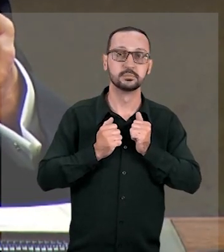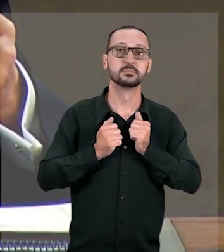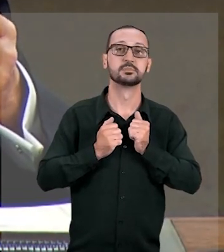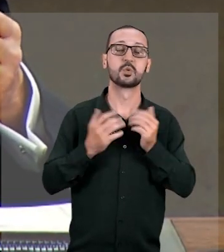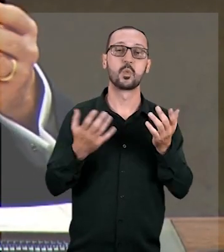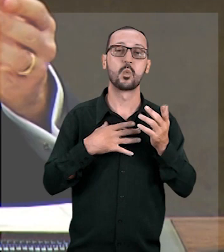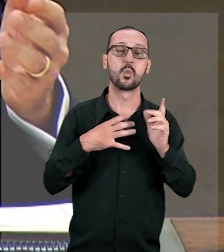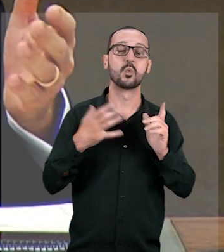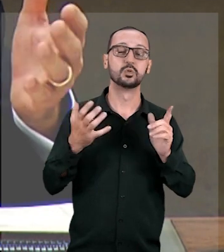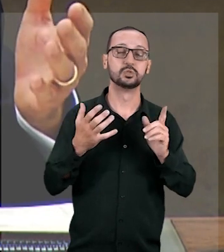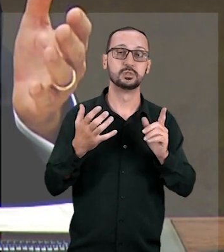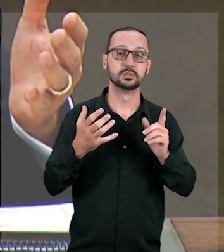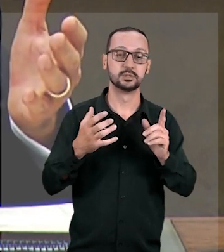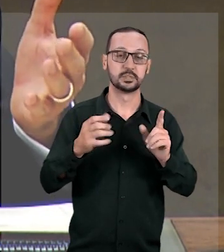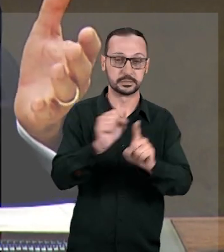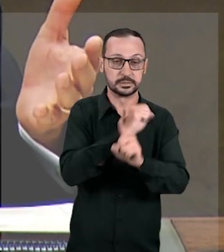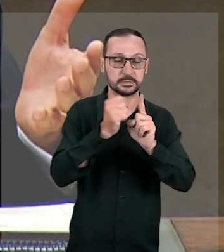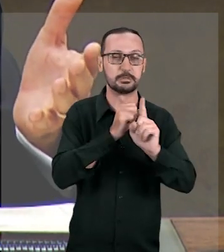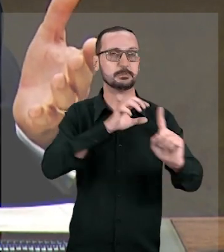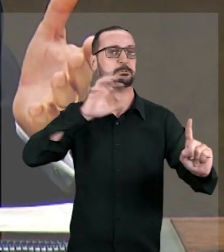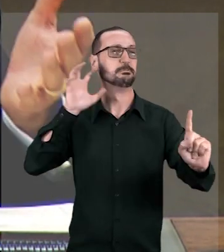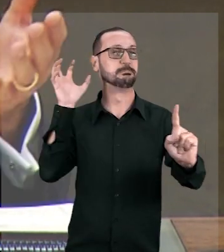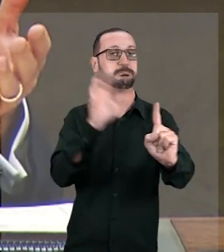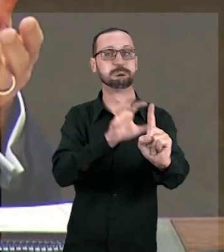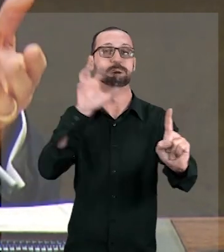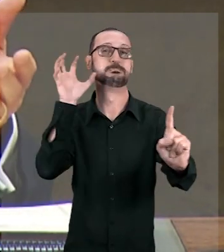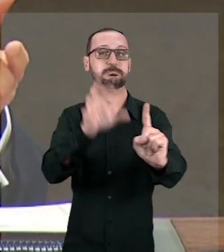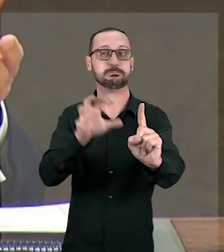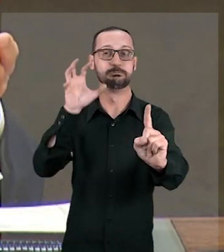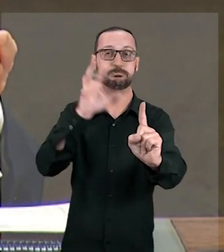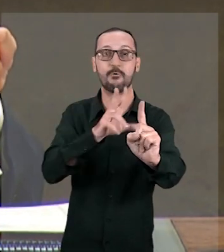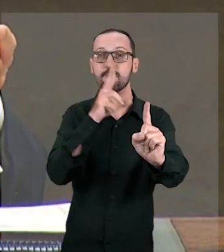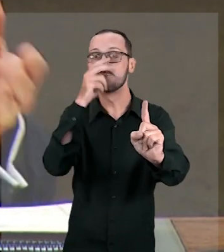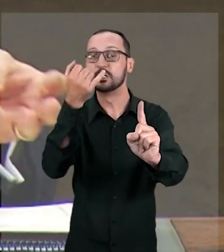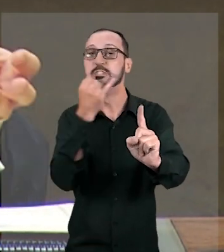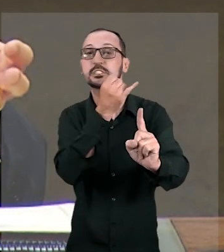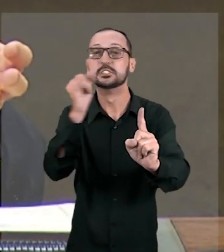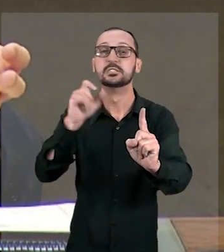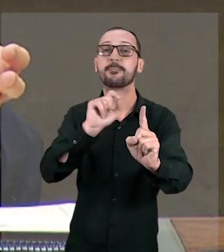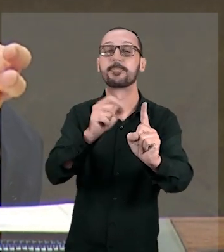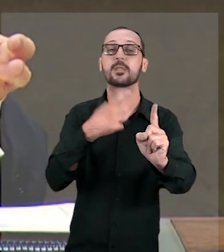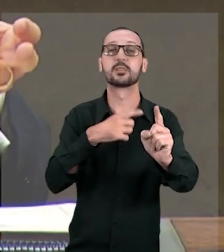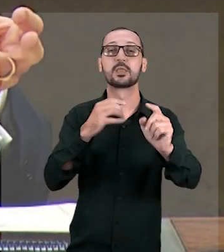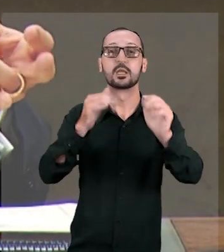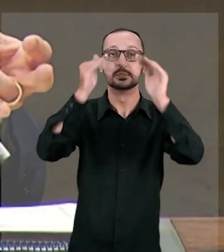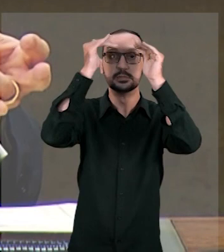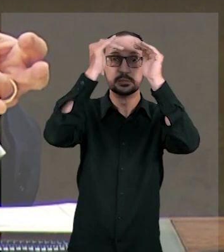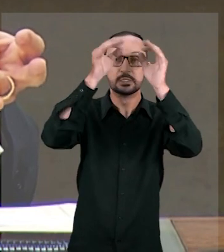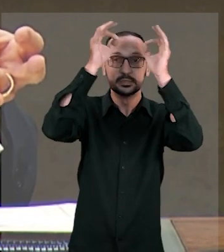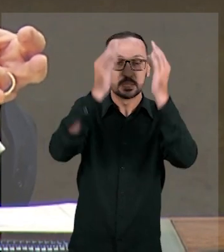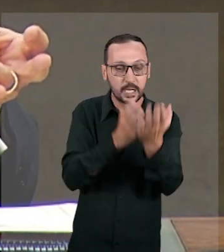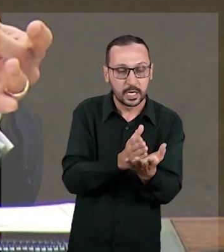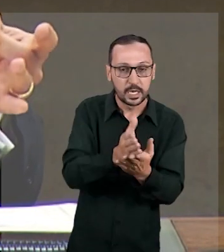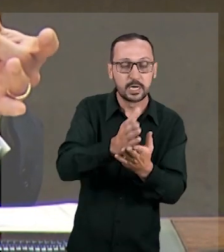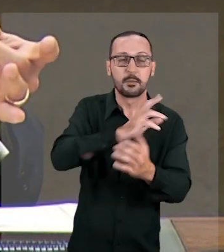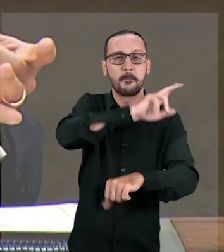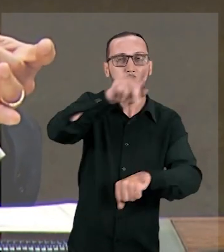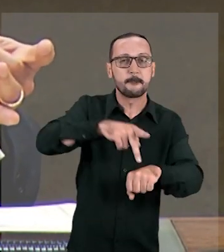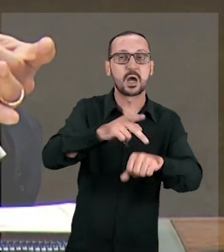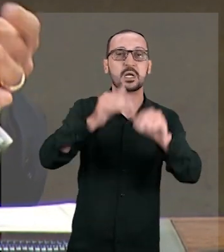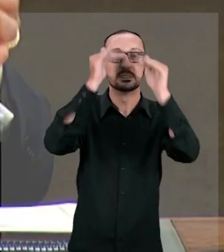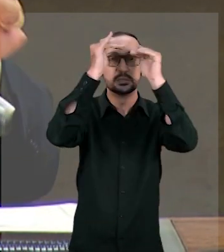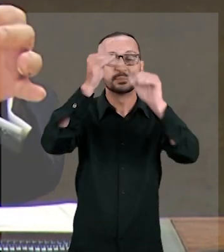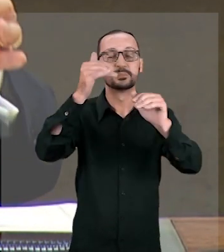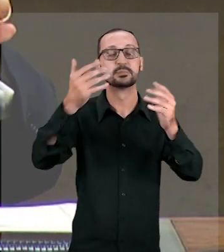hoje irradia uma imensa energia, uma demanda por integridade, por patriotismo, por